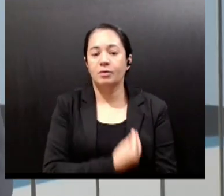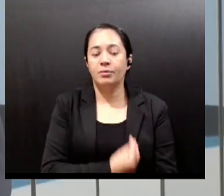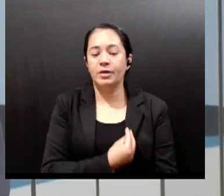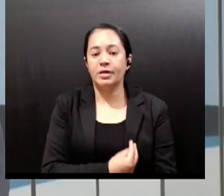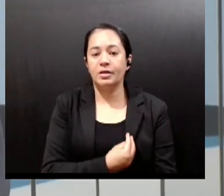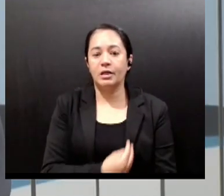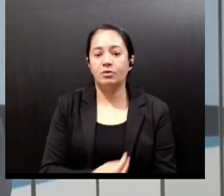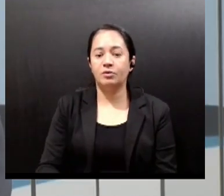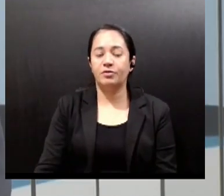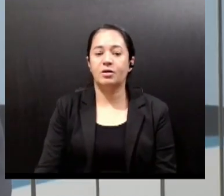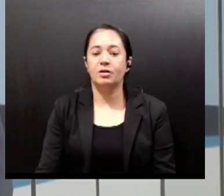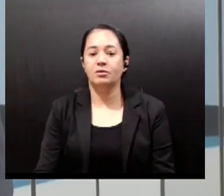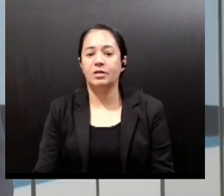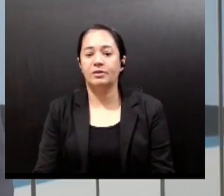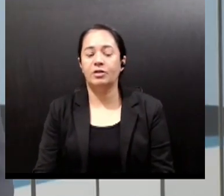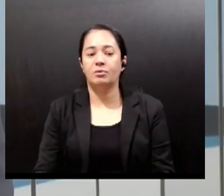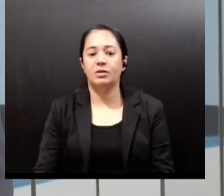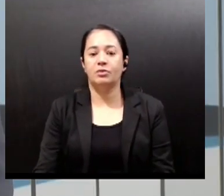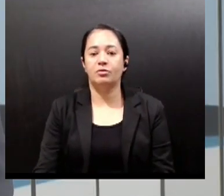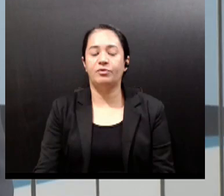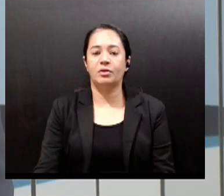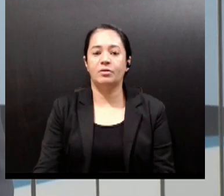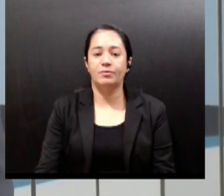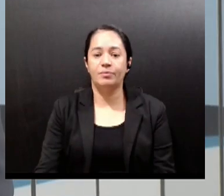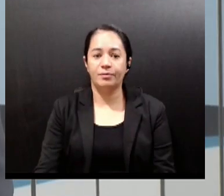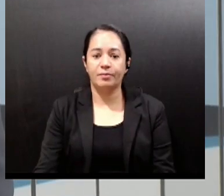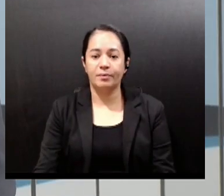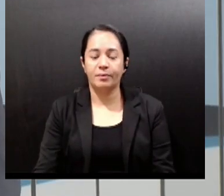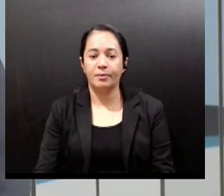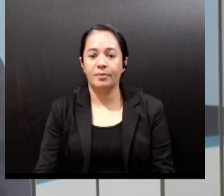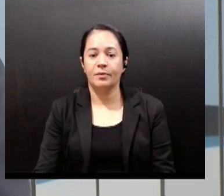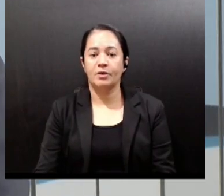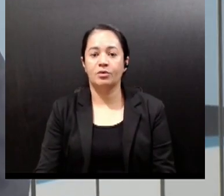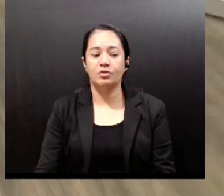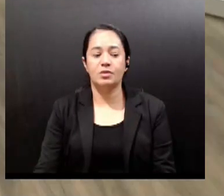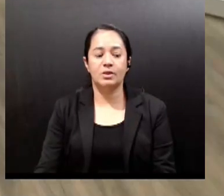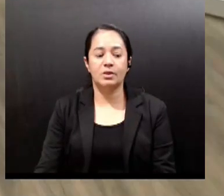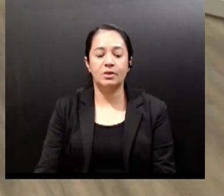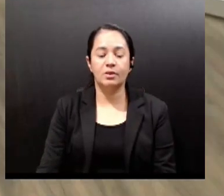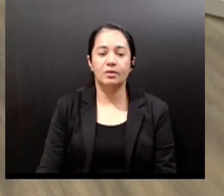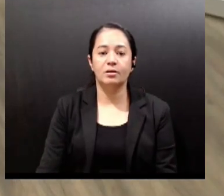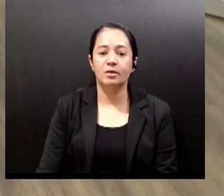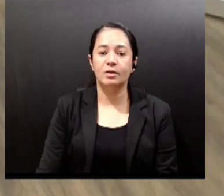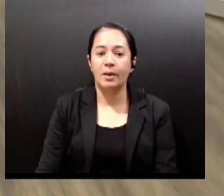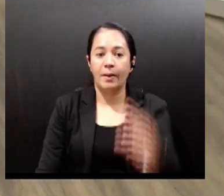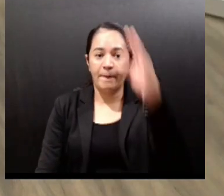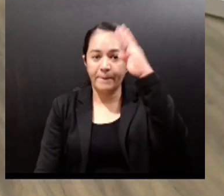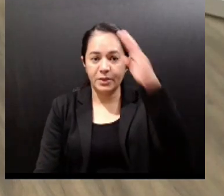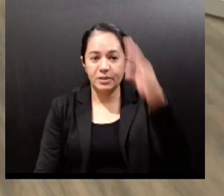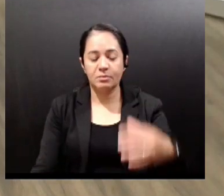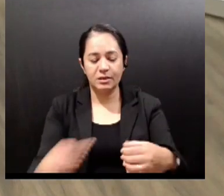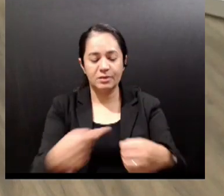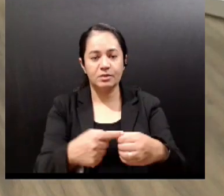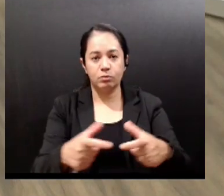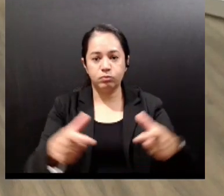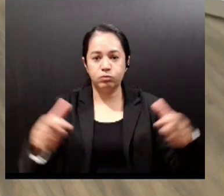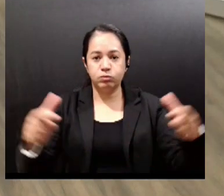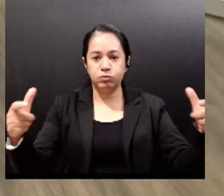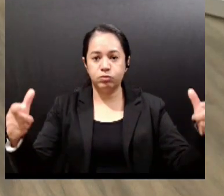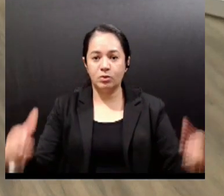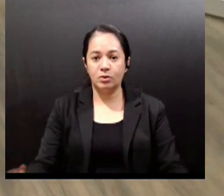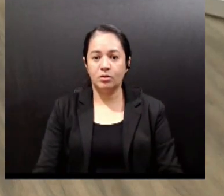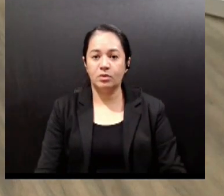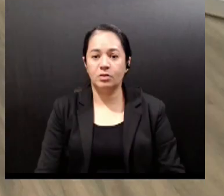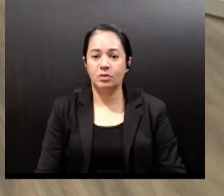possível de acontecer, principalmente na motocicleta. Sem dúvida, e principalmente em cidades grandes, né, onde tem muito